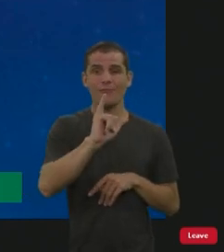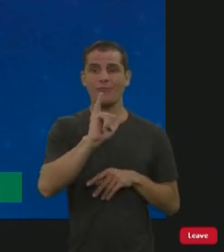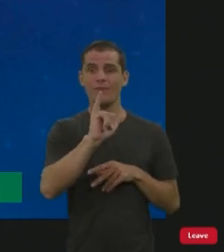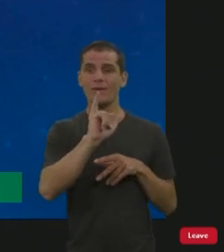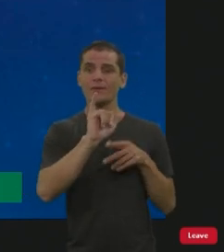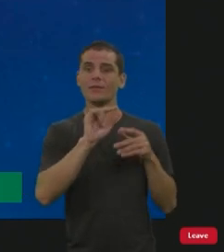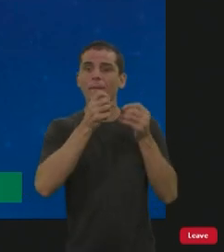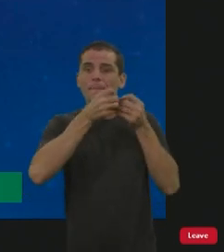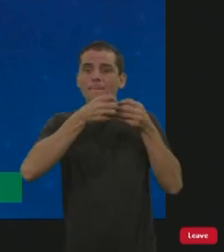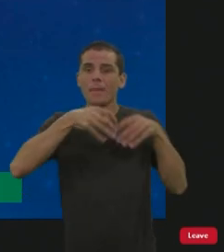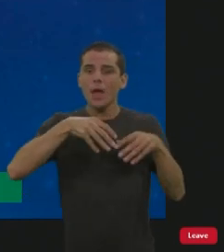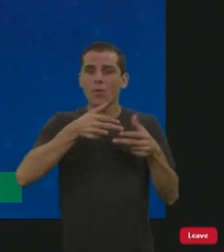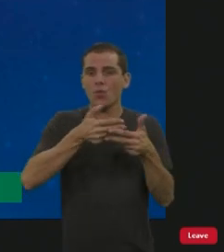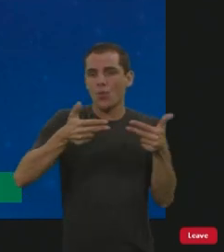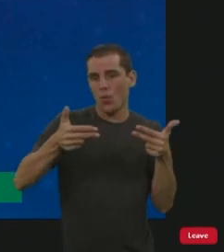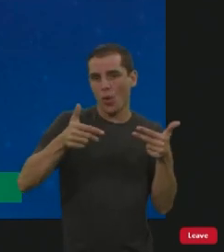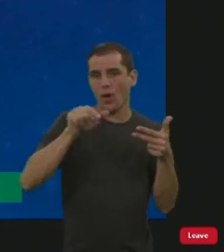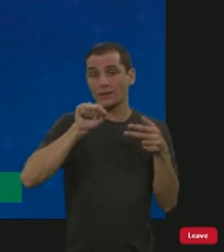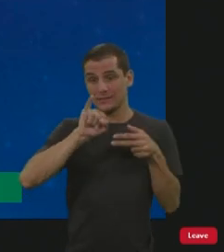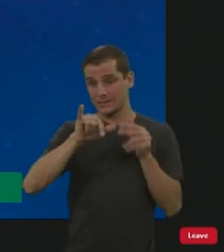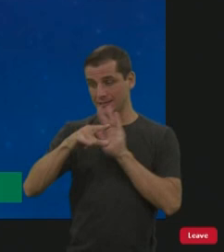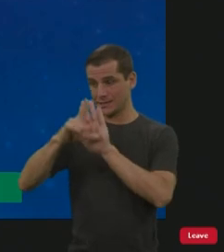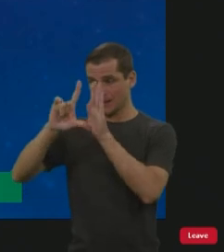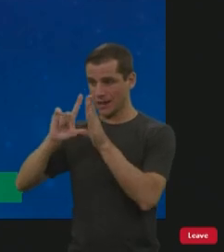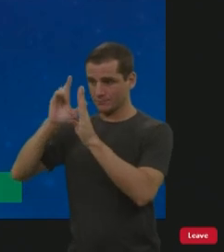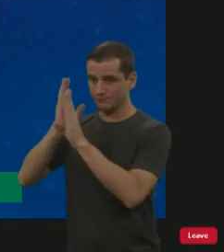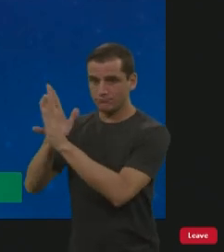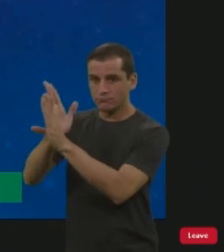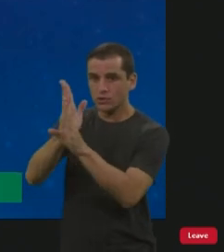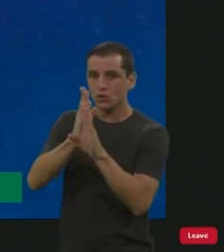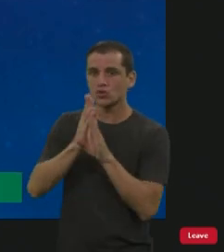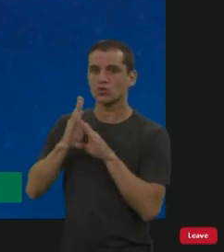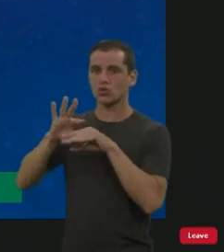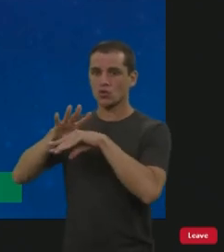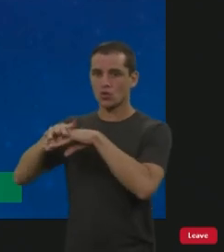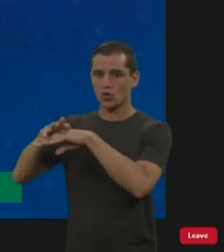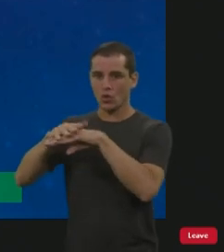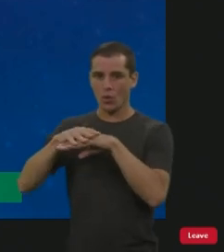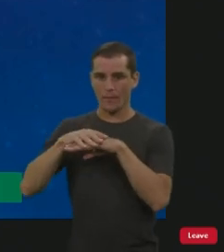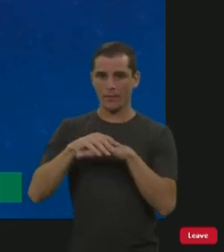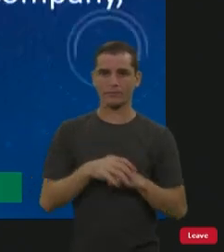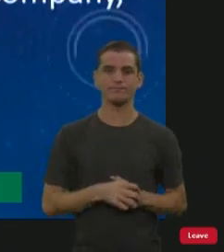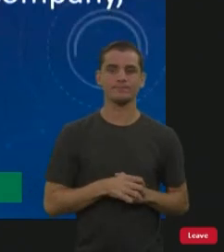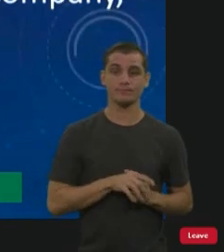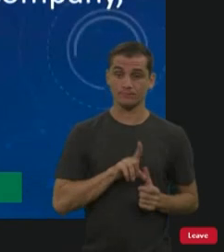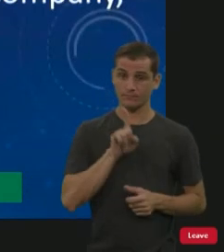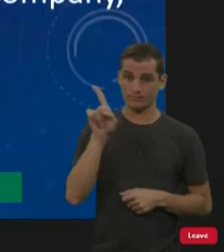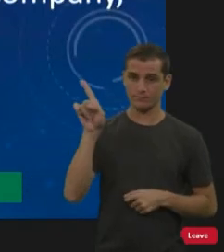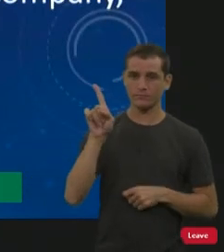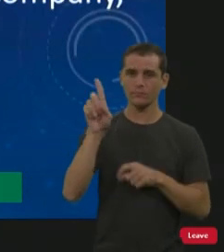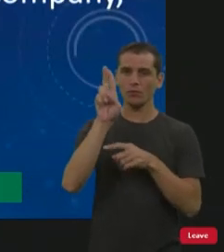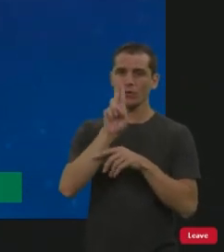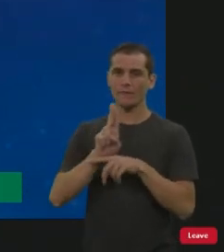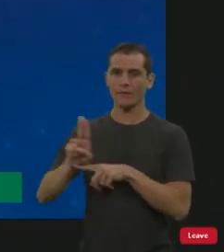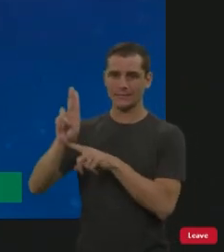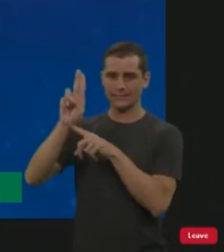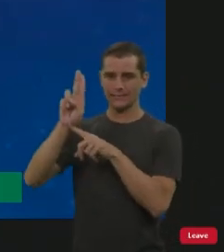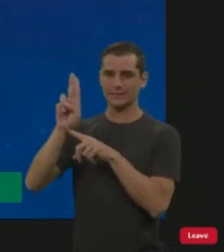hoje divulgando também um pouquinho do nosso trabalho aqui na Universidade Federal de São Paulo. Tá?